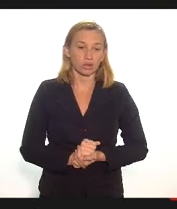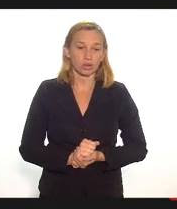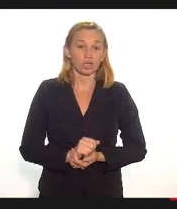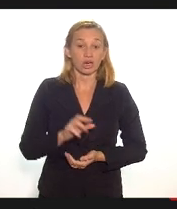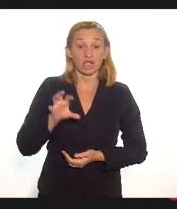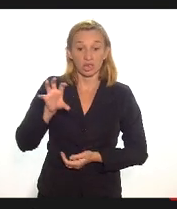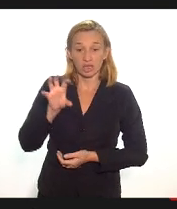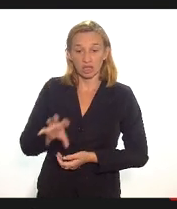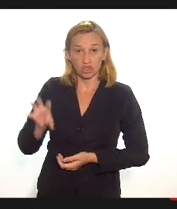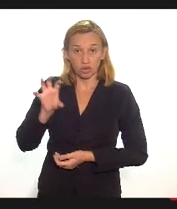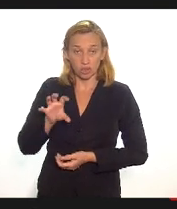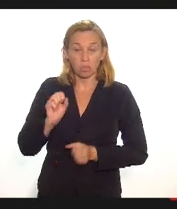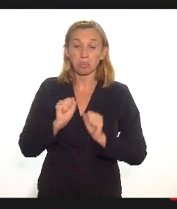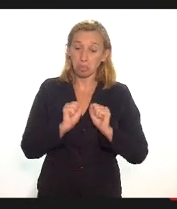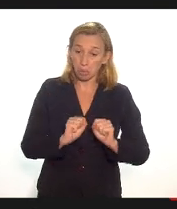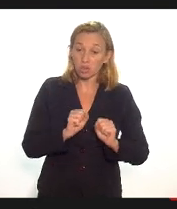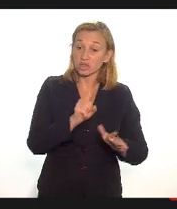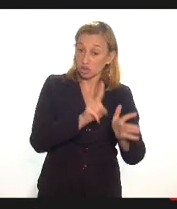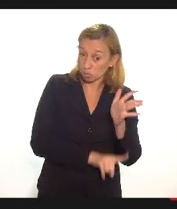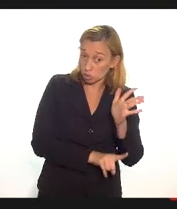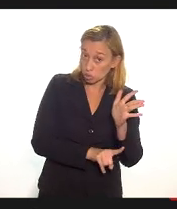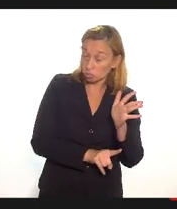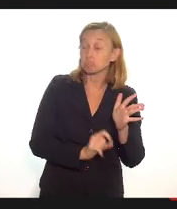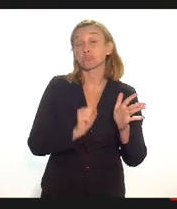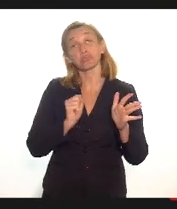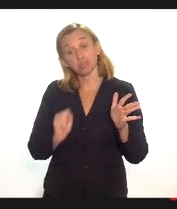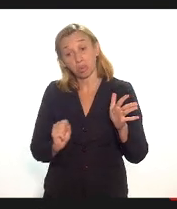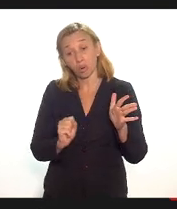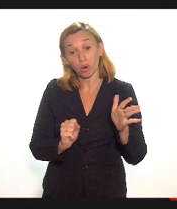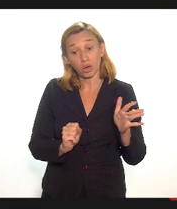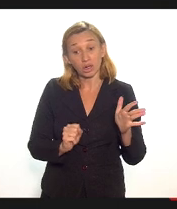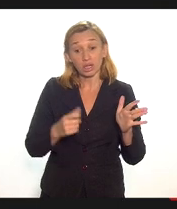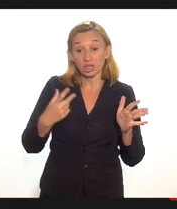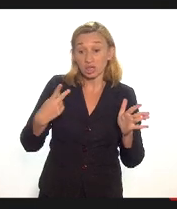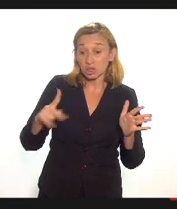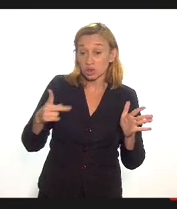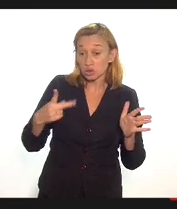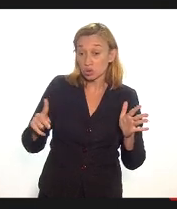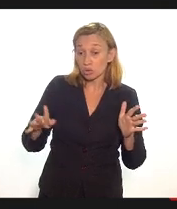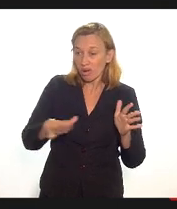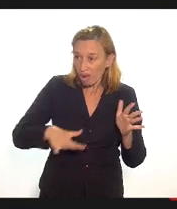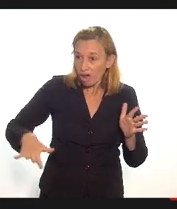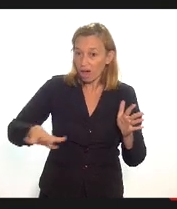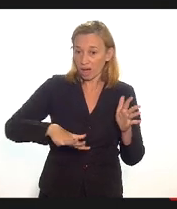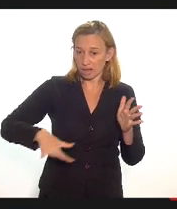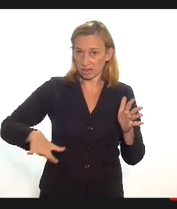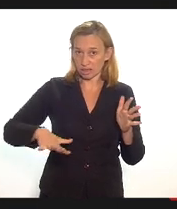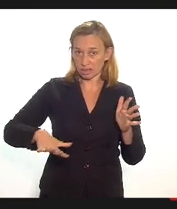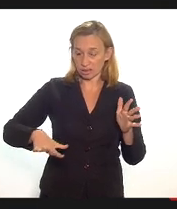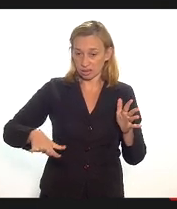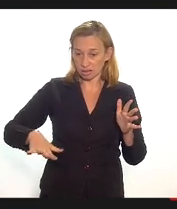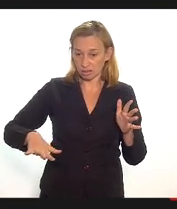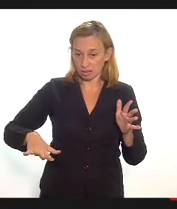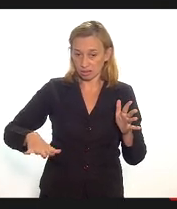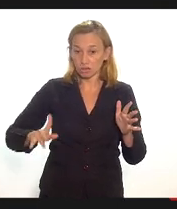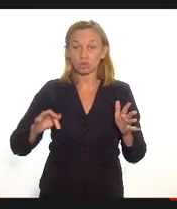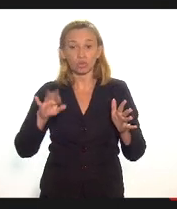regional pode ser abatida? Pode. Na sua prorrata, que cruzou o